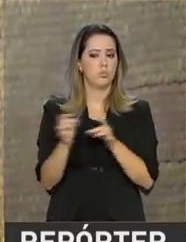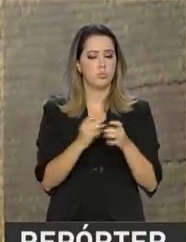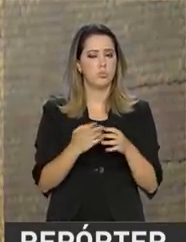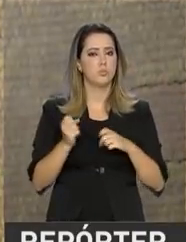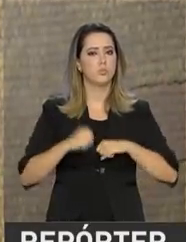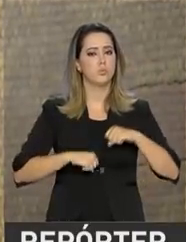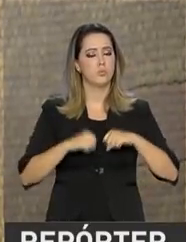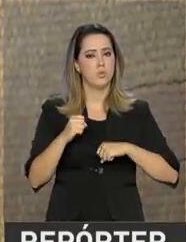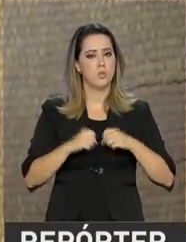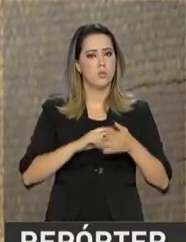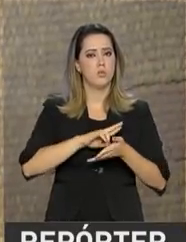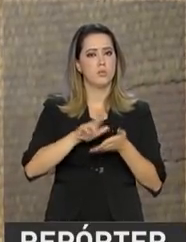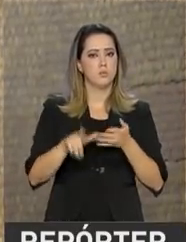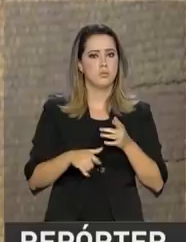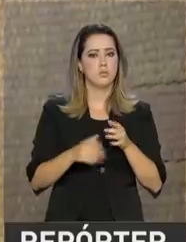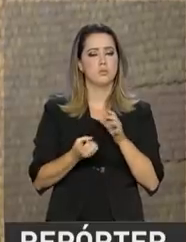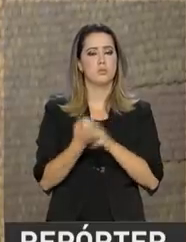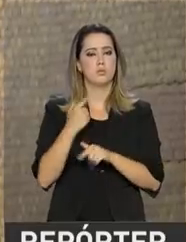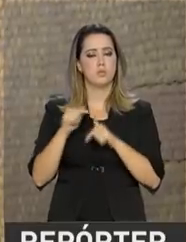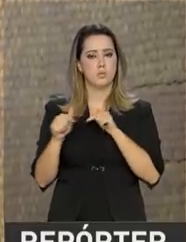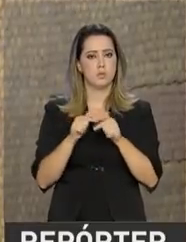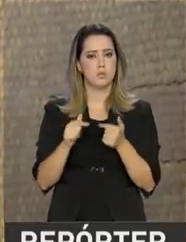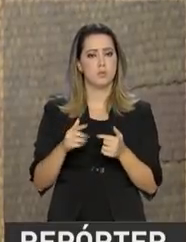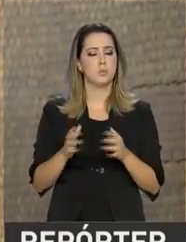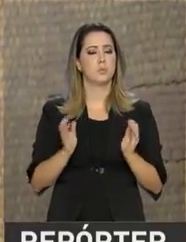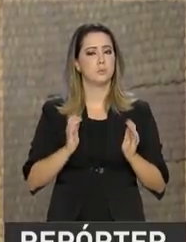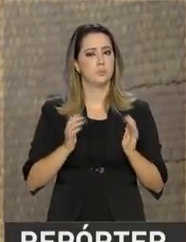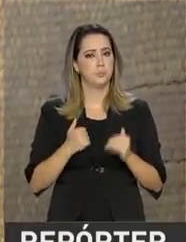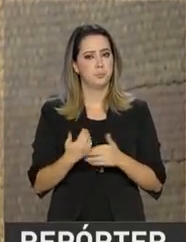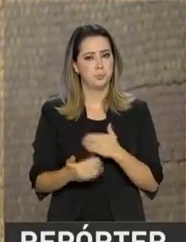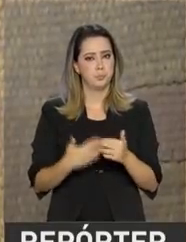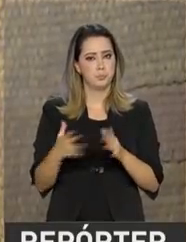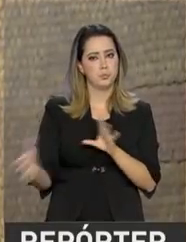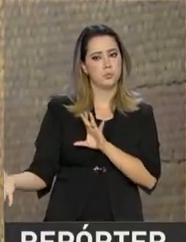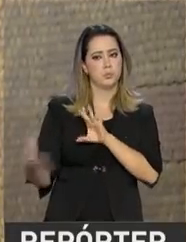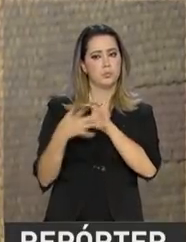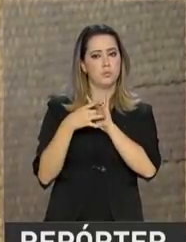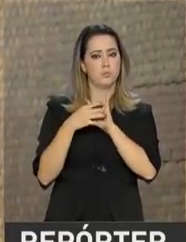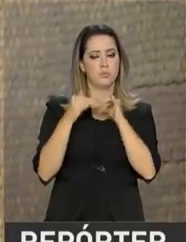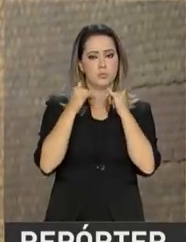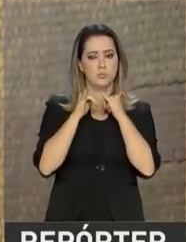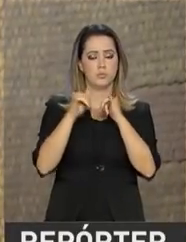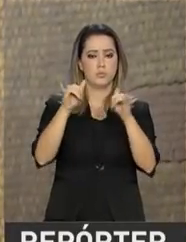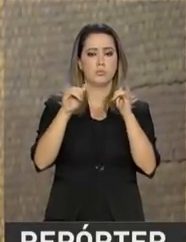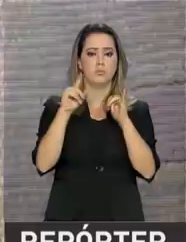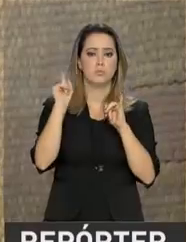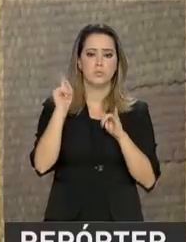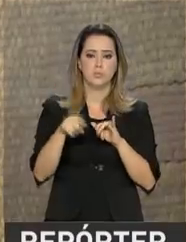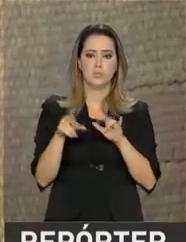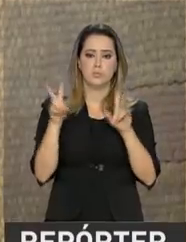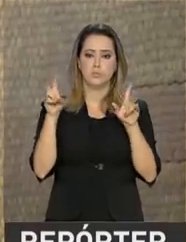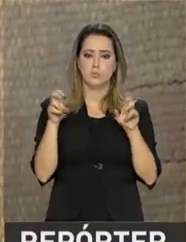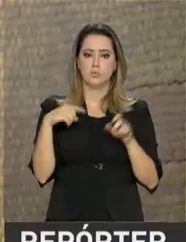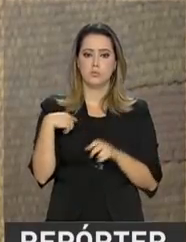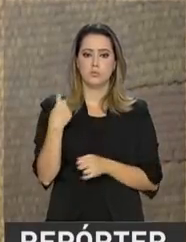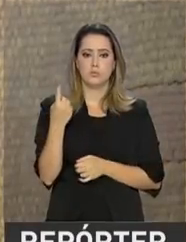empregos, prosperidade. A integração energética, assunto sobre o